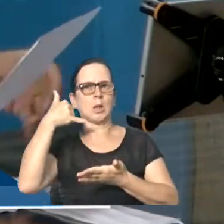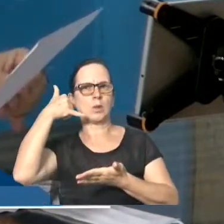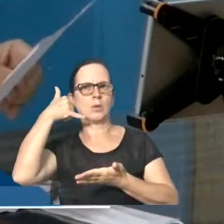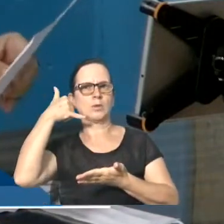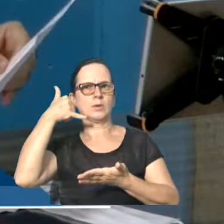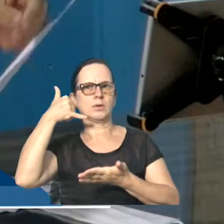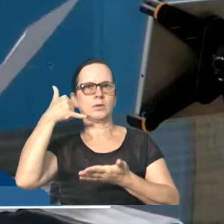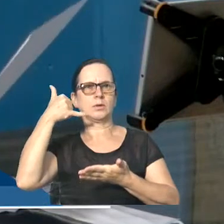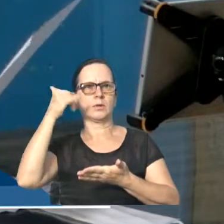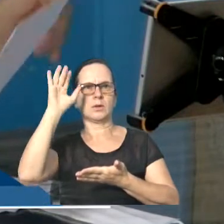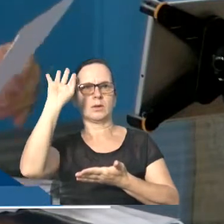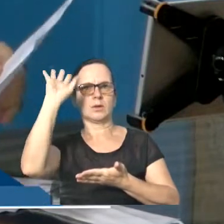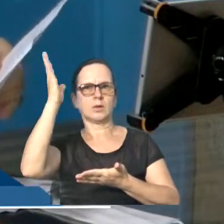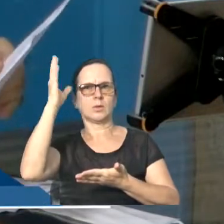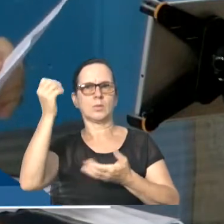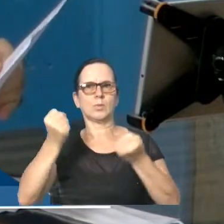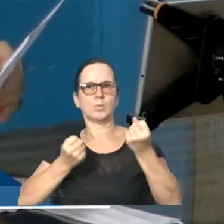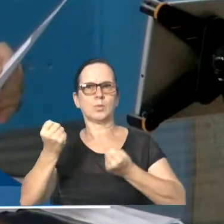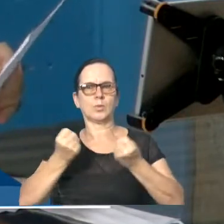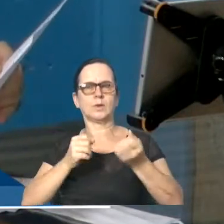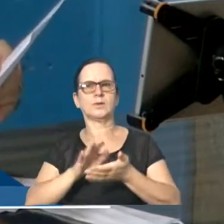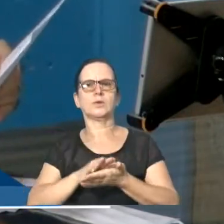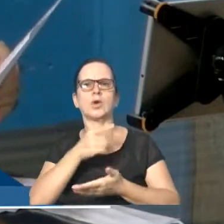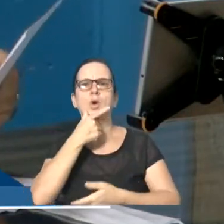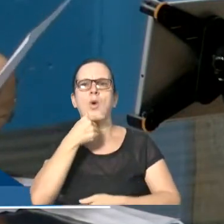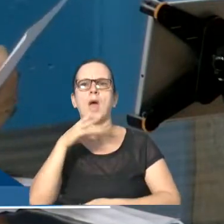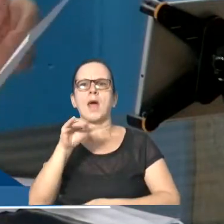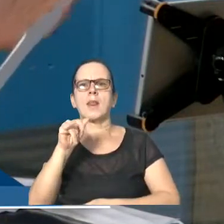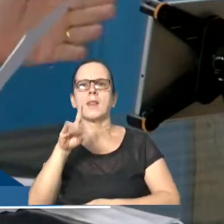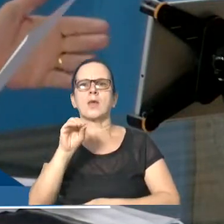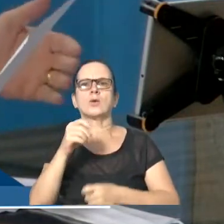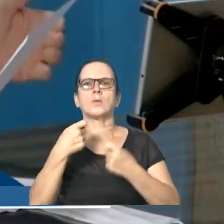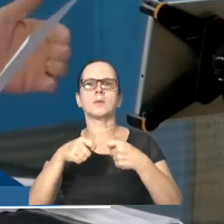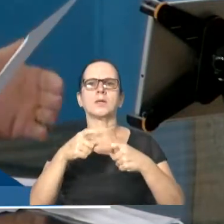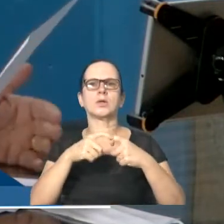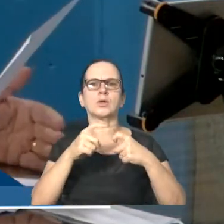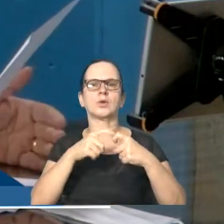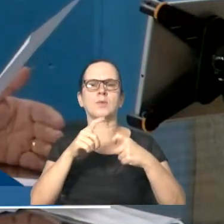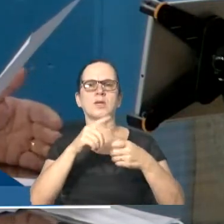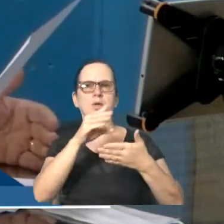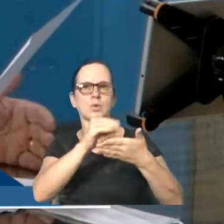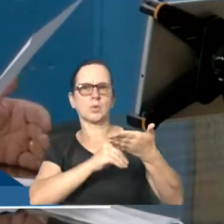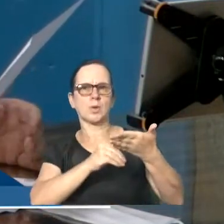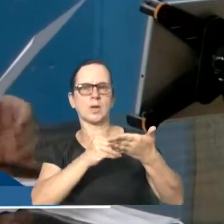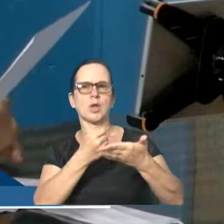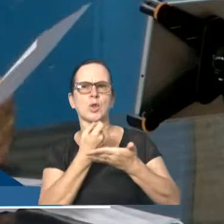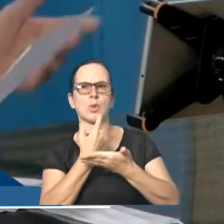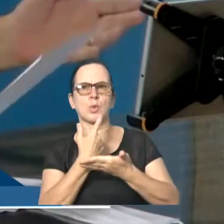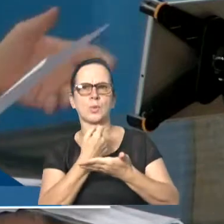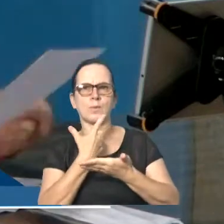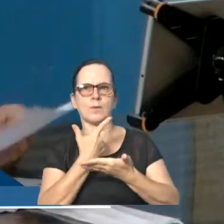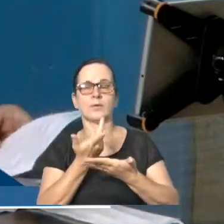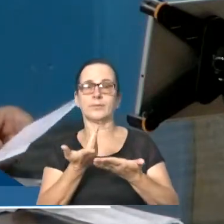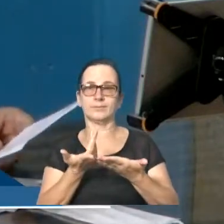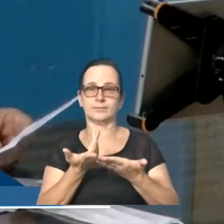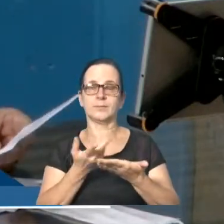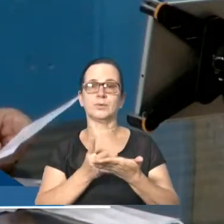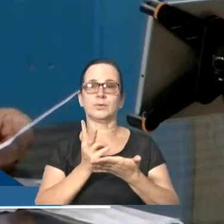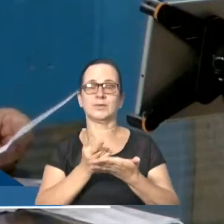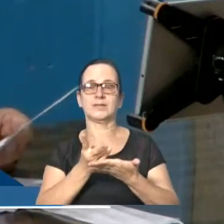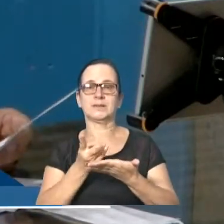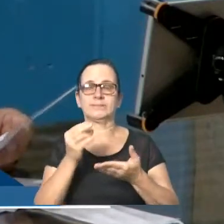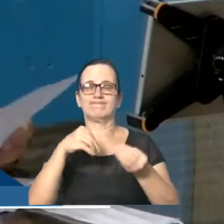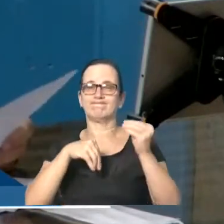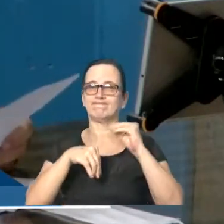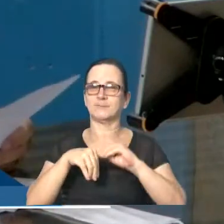buscar. O senhor Adeildo precisa de consulta na UBS da área 5 para pegar a receita para remédio de uso contínuo. Ou seja, se ele não tomar,